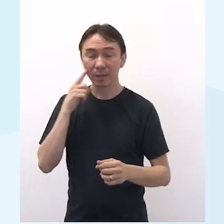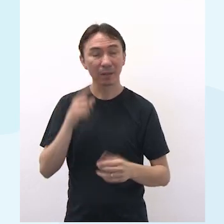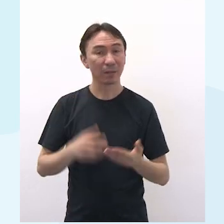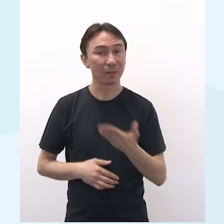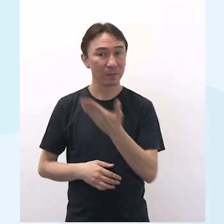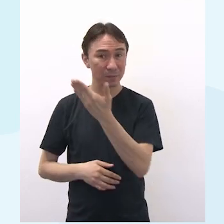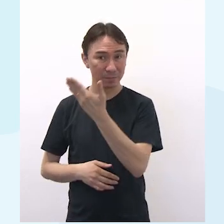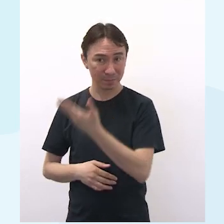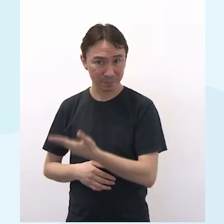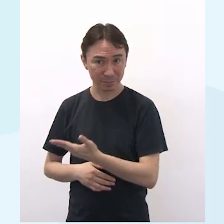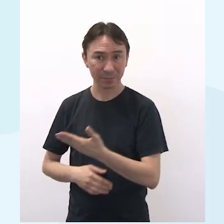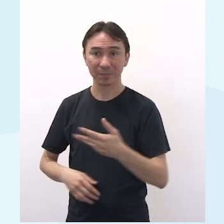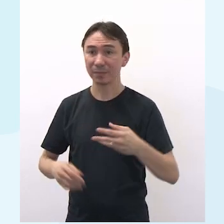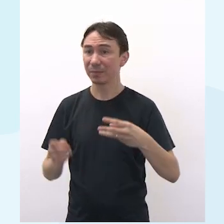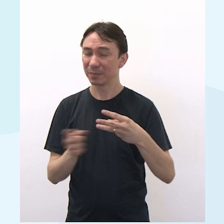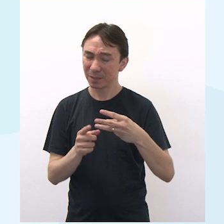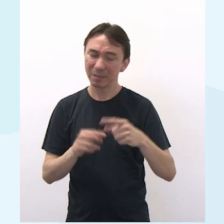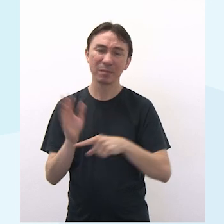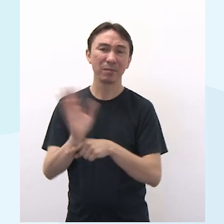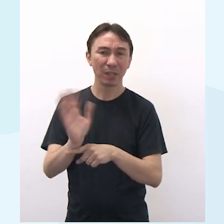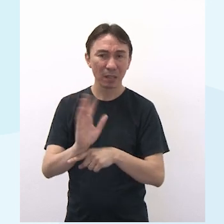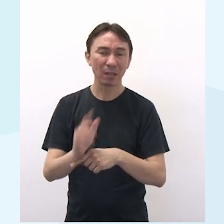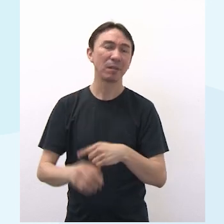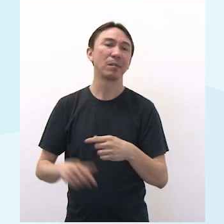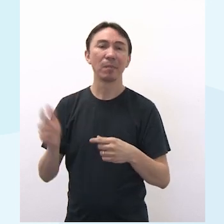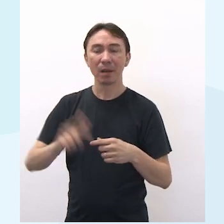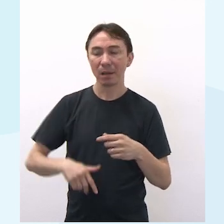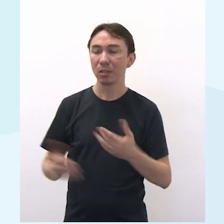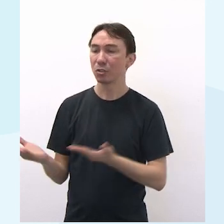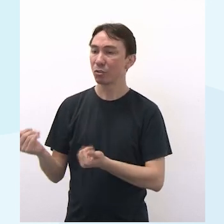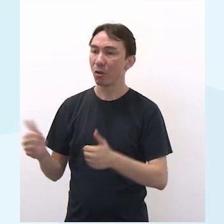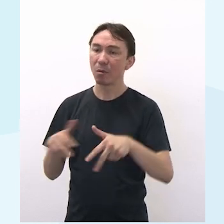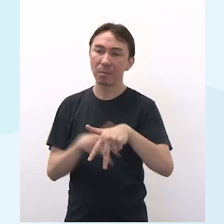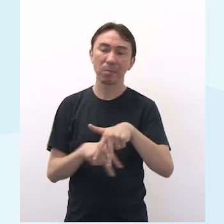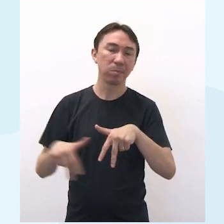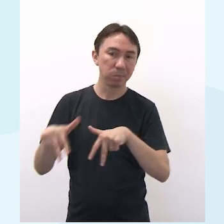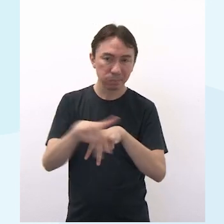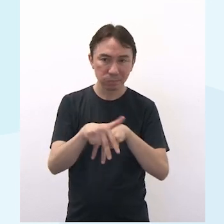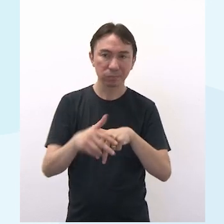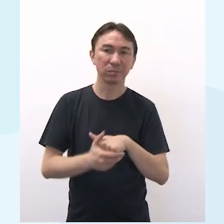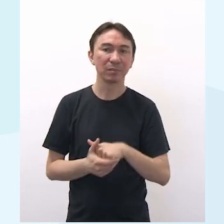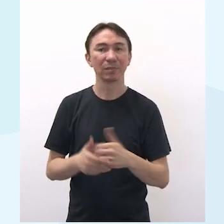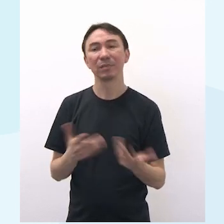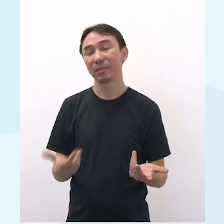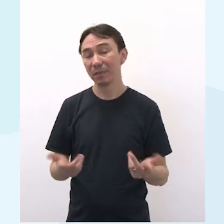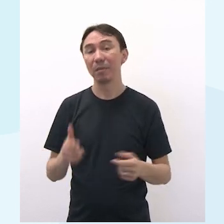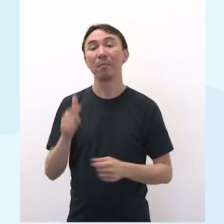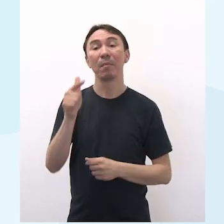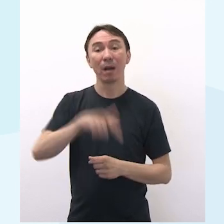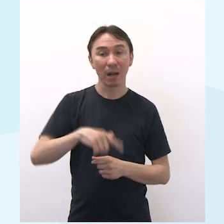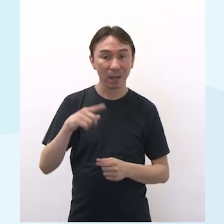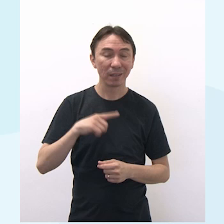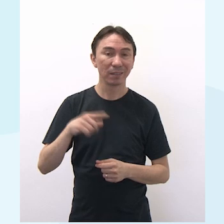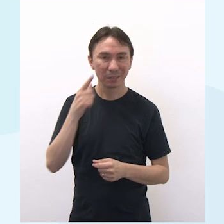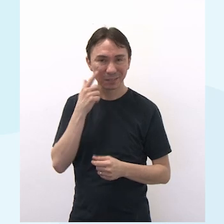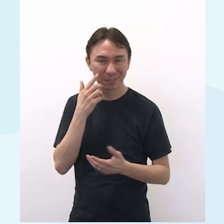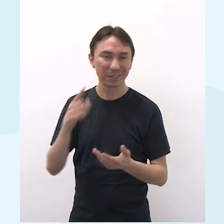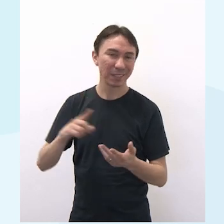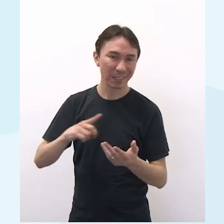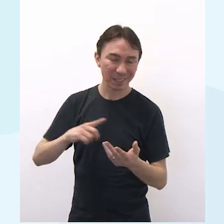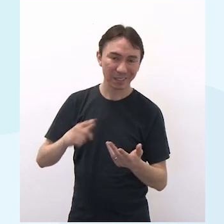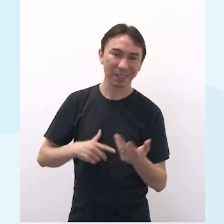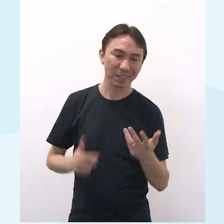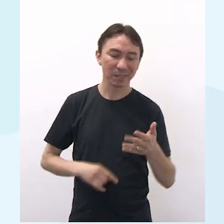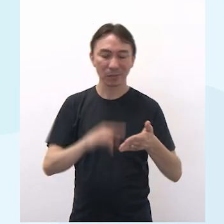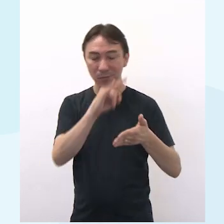sensibilização e exibição de vídeo, o protagonismo discente, muito importante, né? A interação, o documento